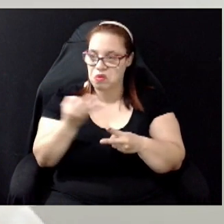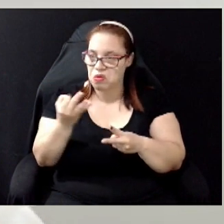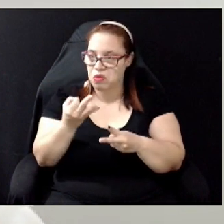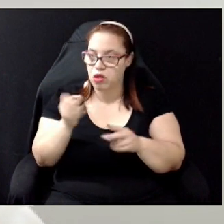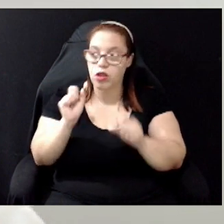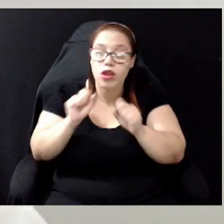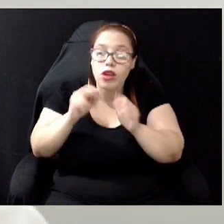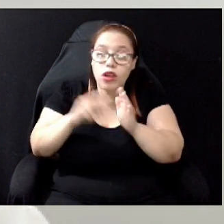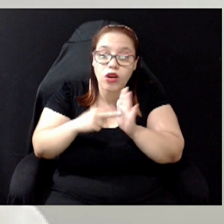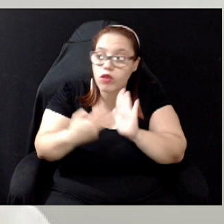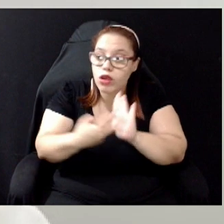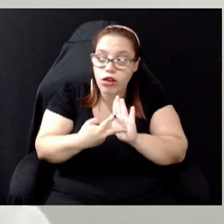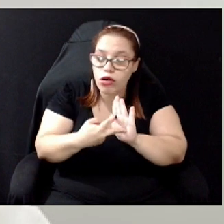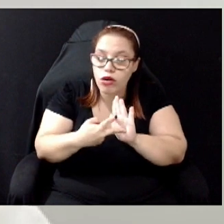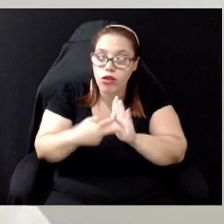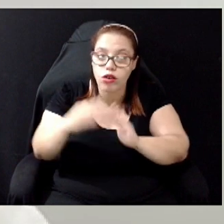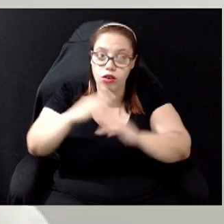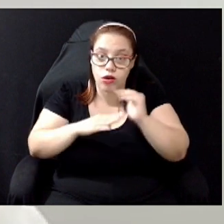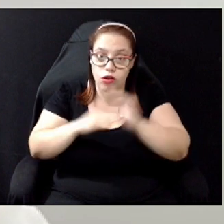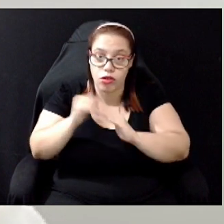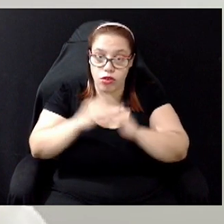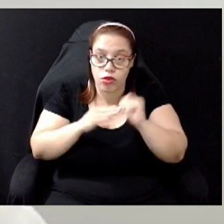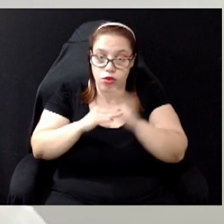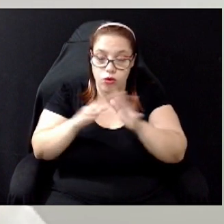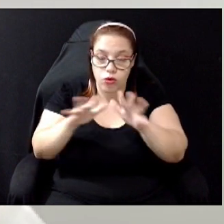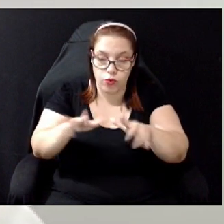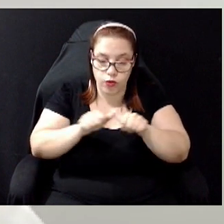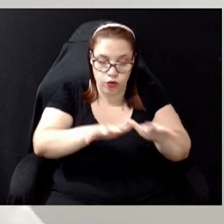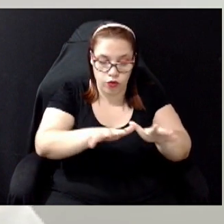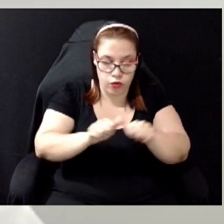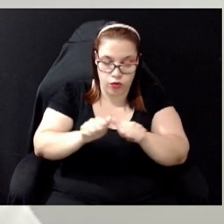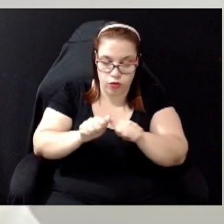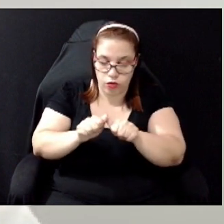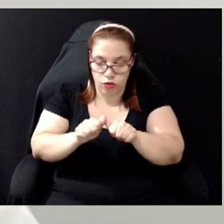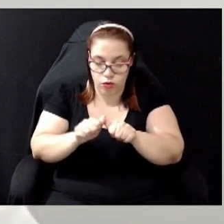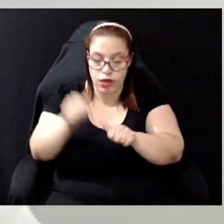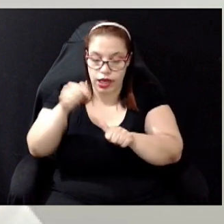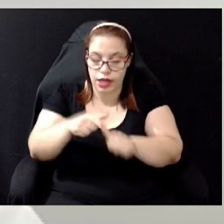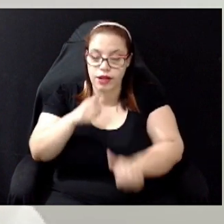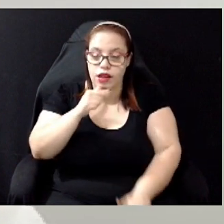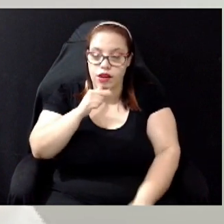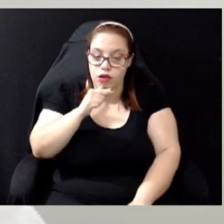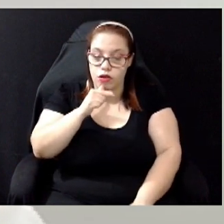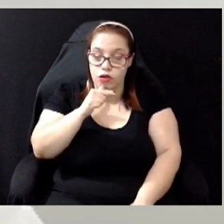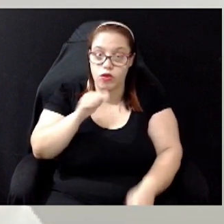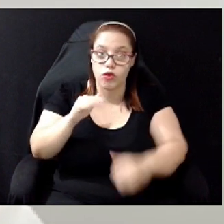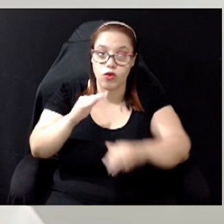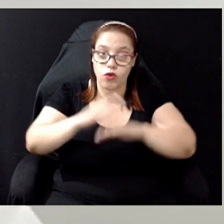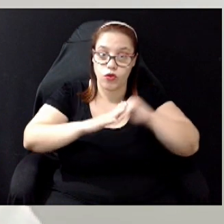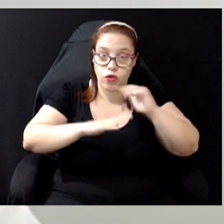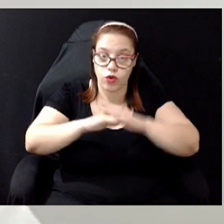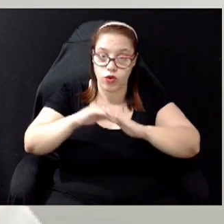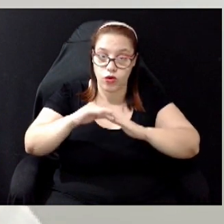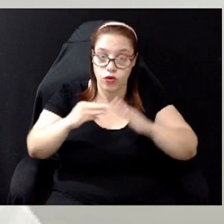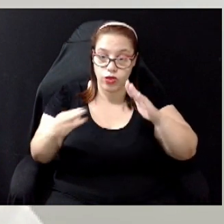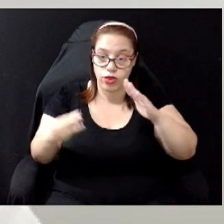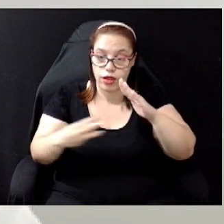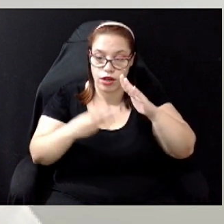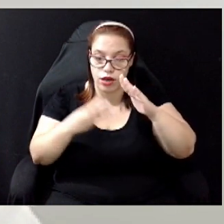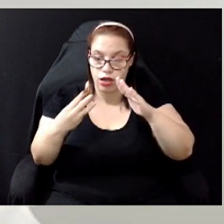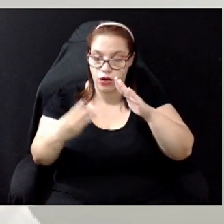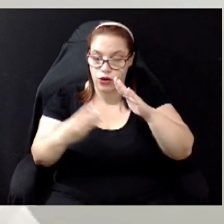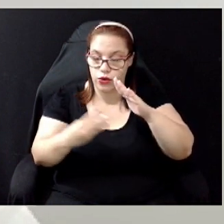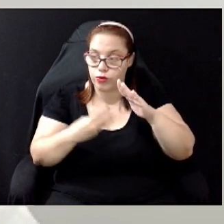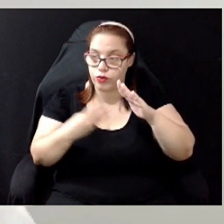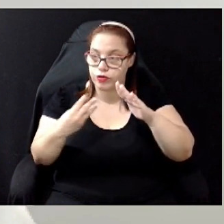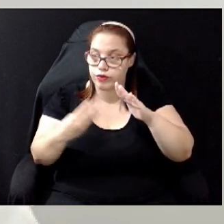que isso quer dizer? É tratado com membranas filtrantes. Então, essa água, a gente faz um tratamento terciário dela,